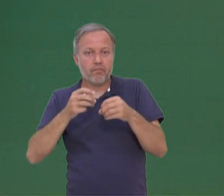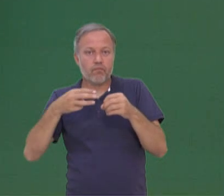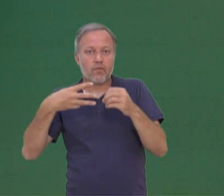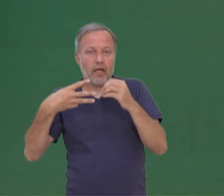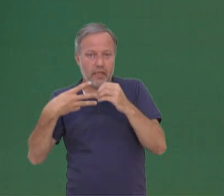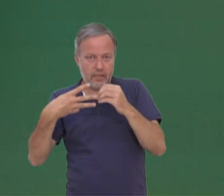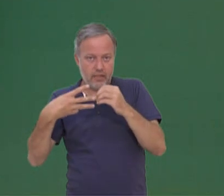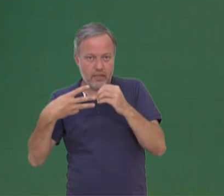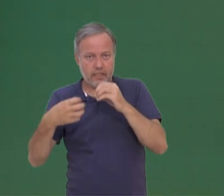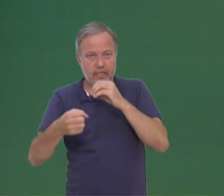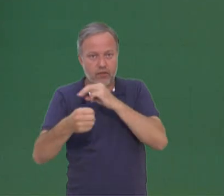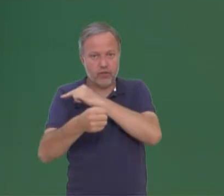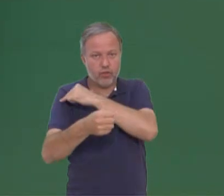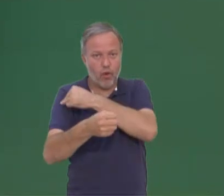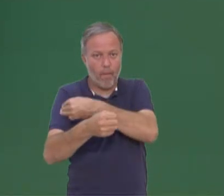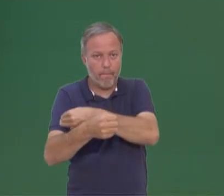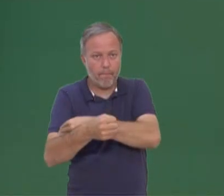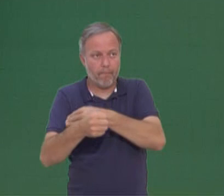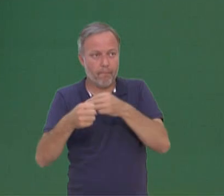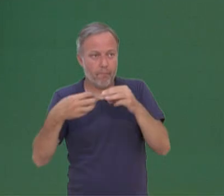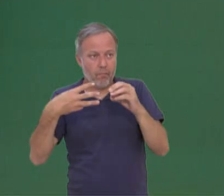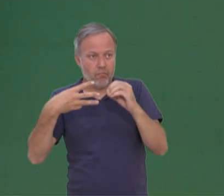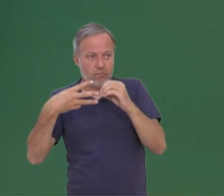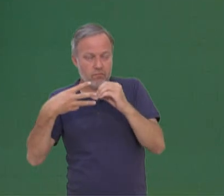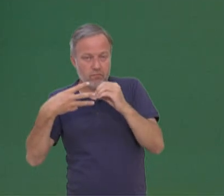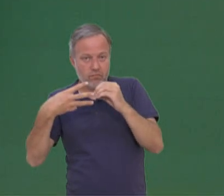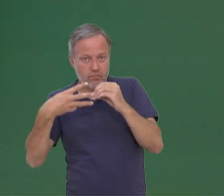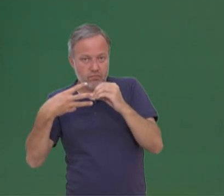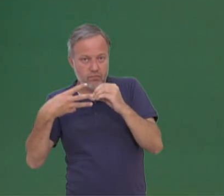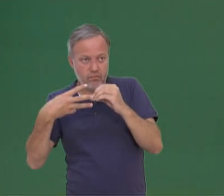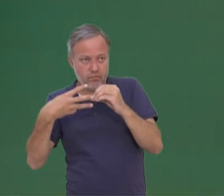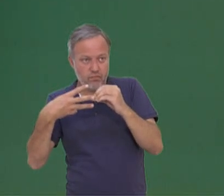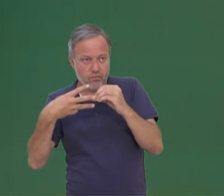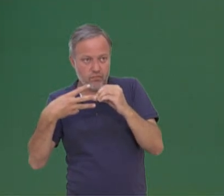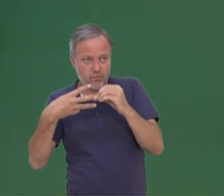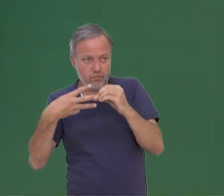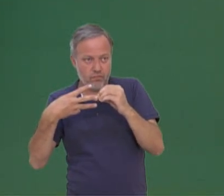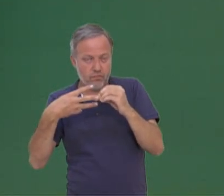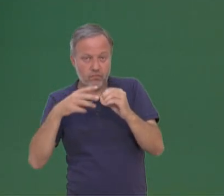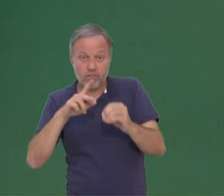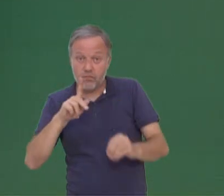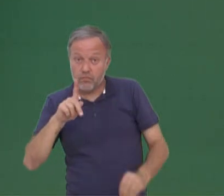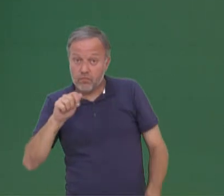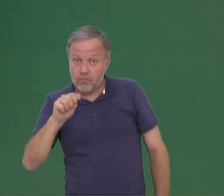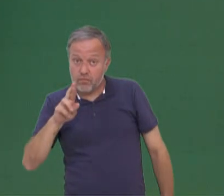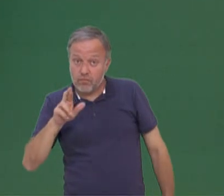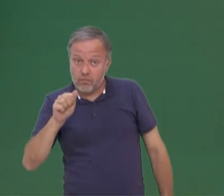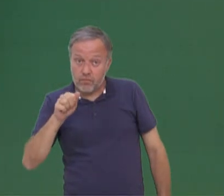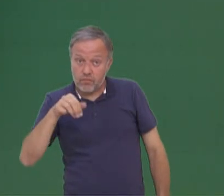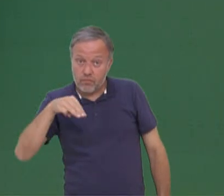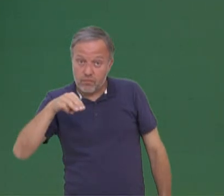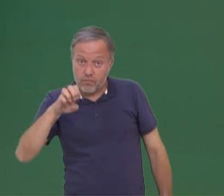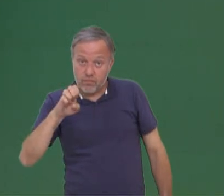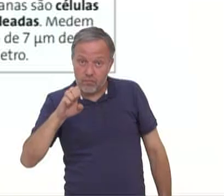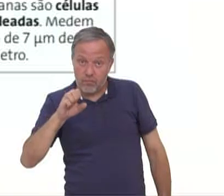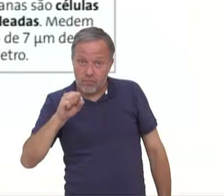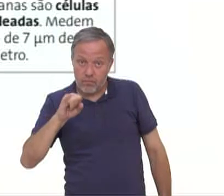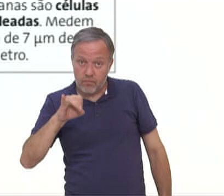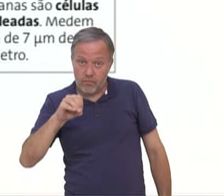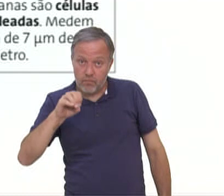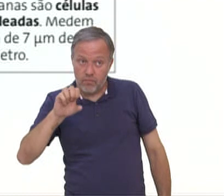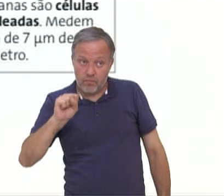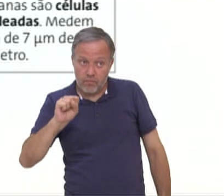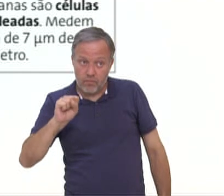muitos núcleos, todos em volta, nenhum no centro. Os paramécios lá dos protozoários, lembra lá do 7º